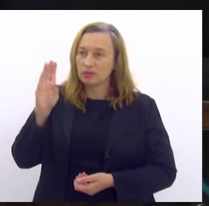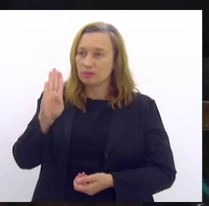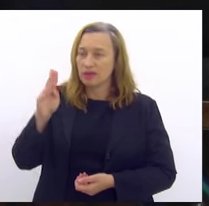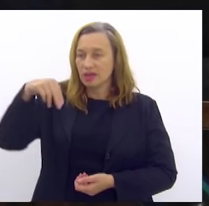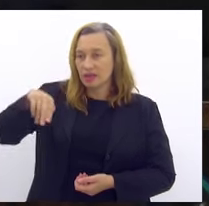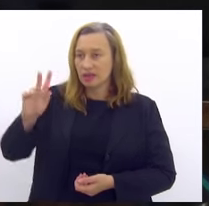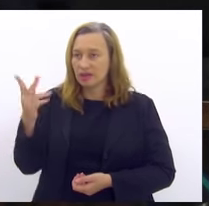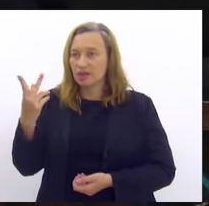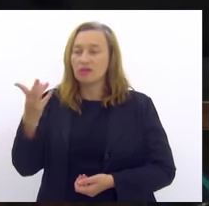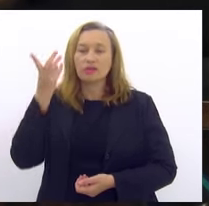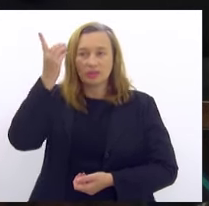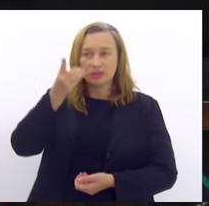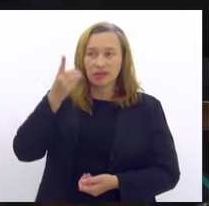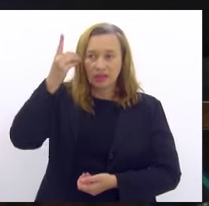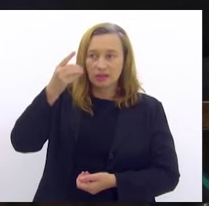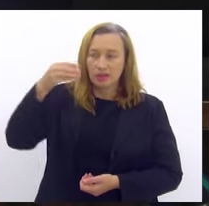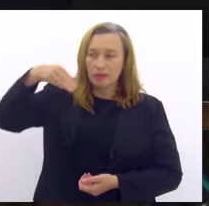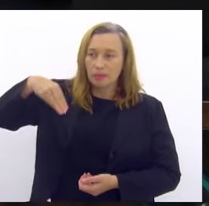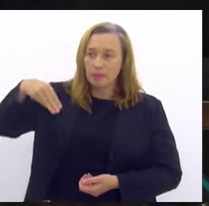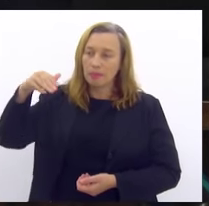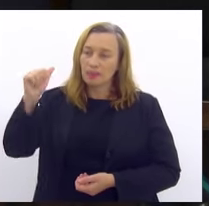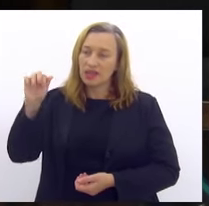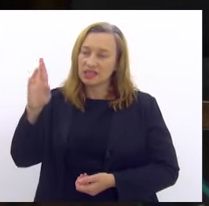Deputado Carlos Macedo.